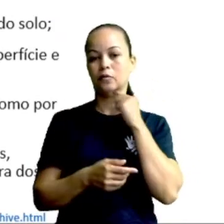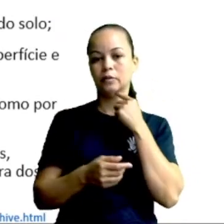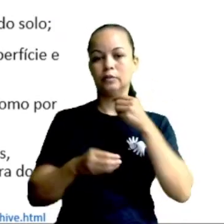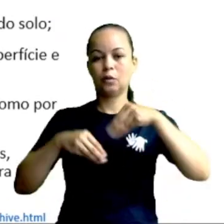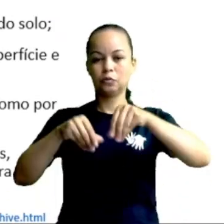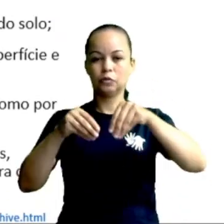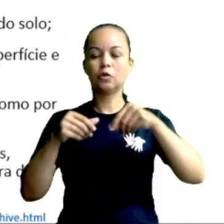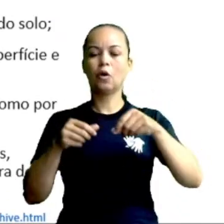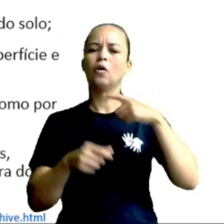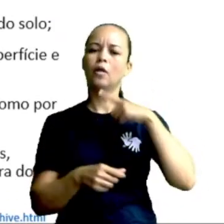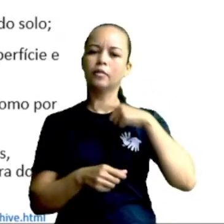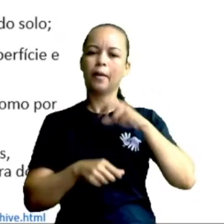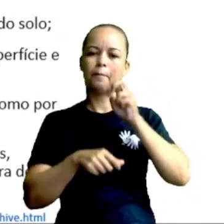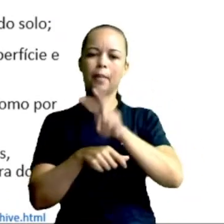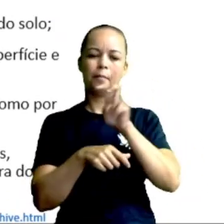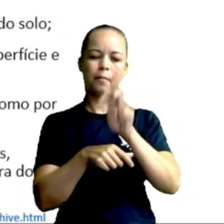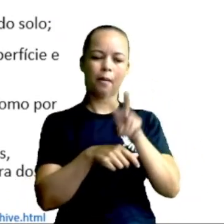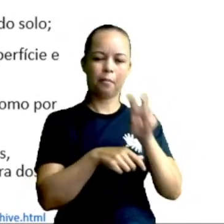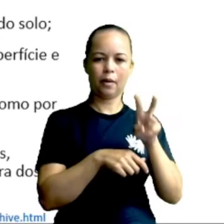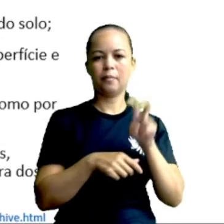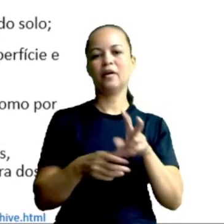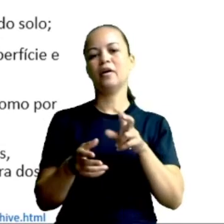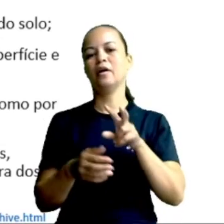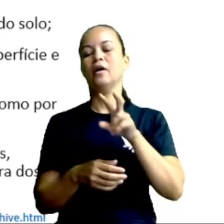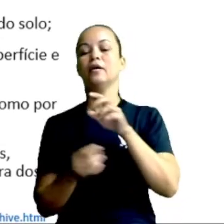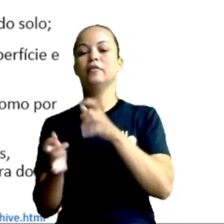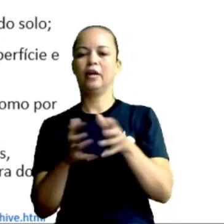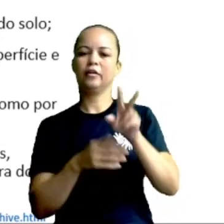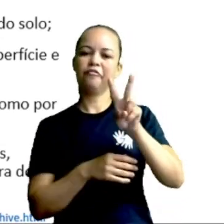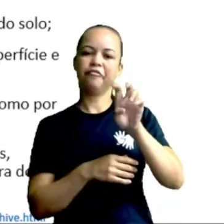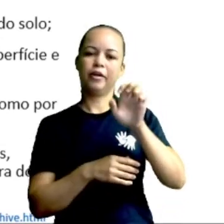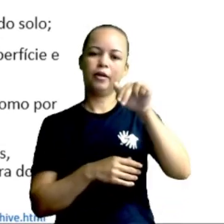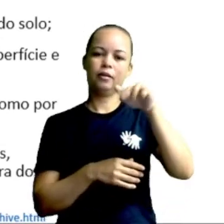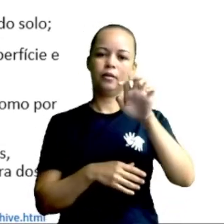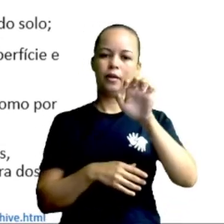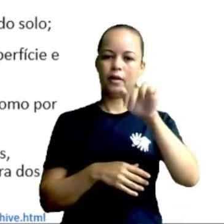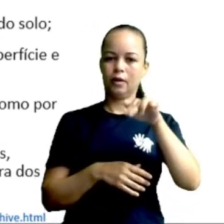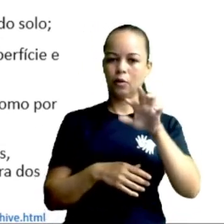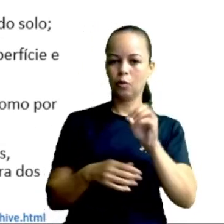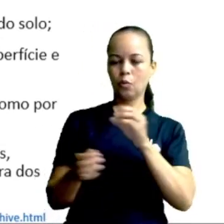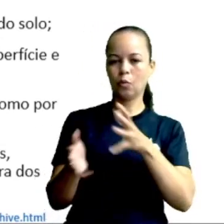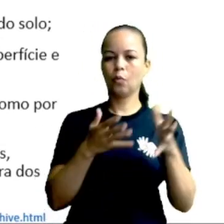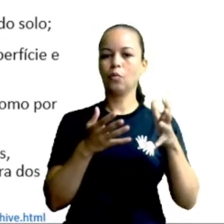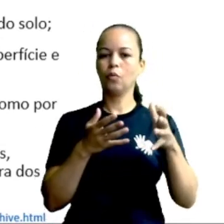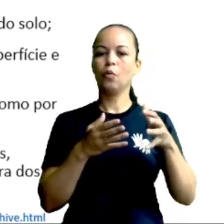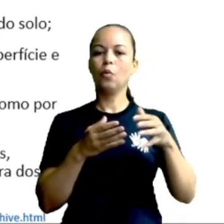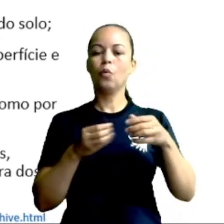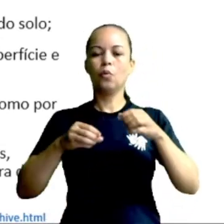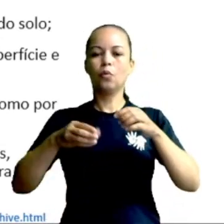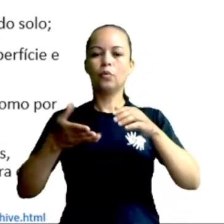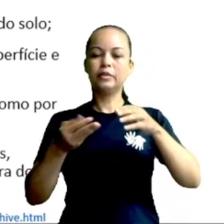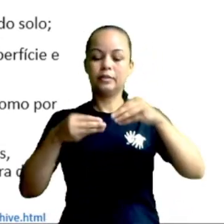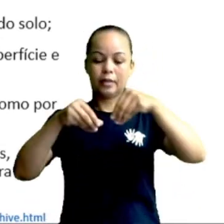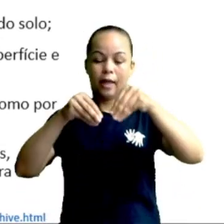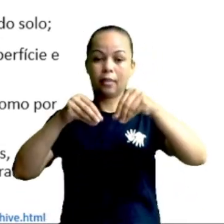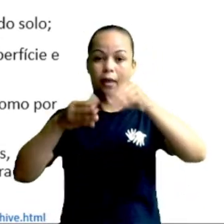dos pesticidas, né, que são os venenos utilizados. Os aterros sanitários, gente, que antigamente as